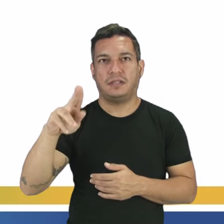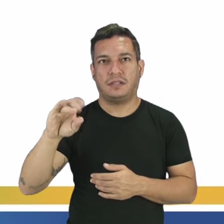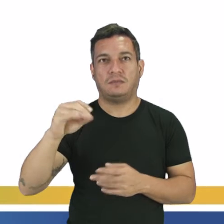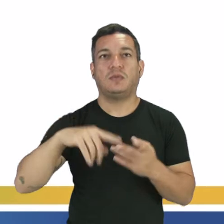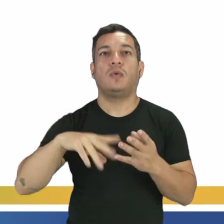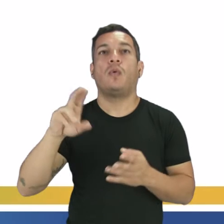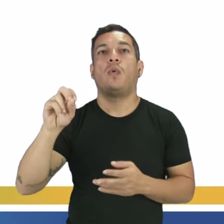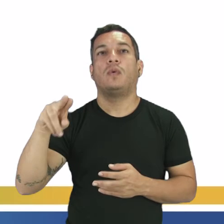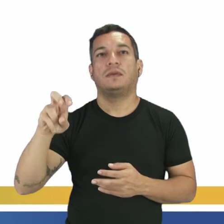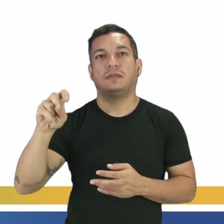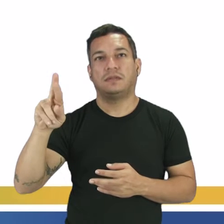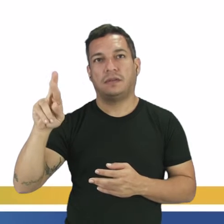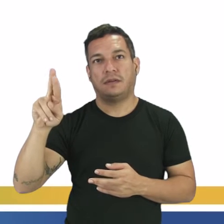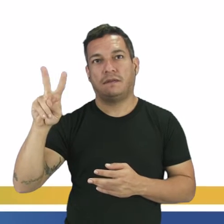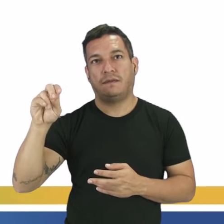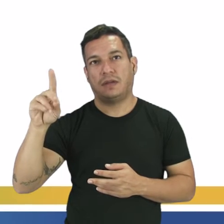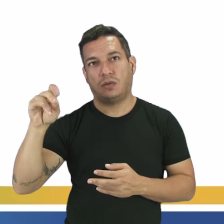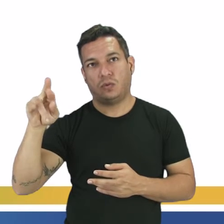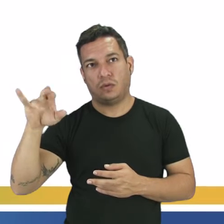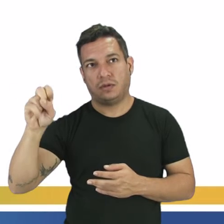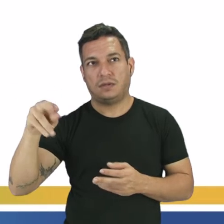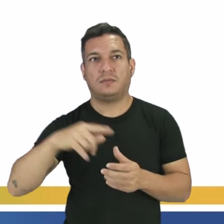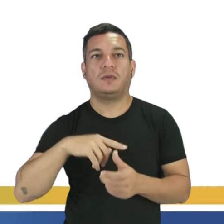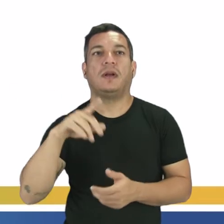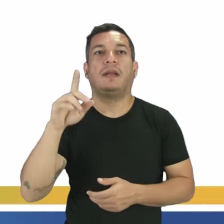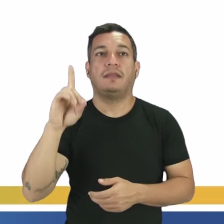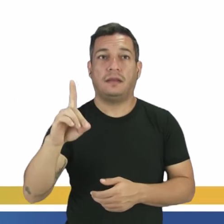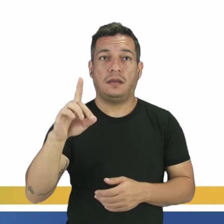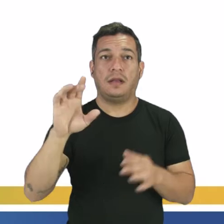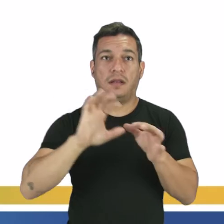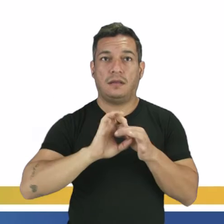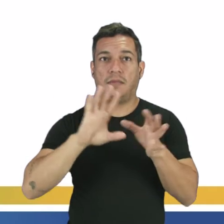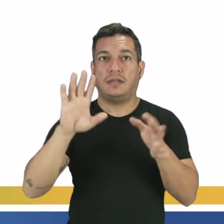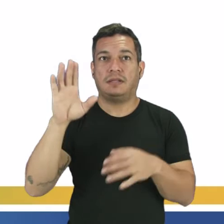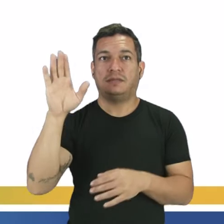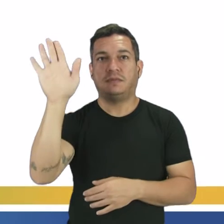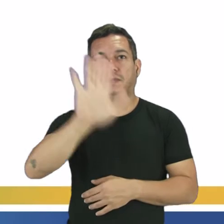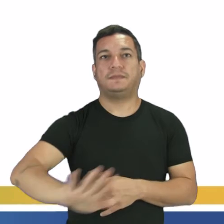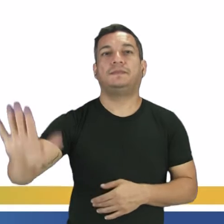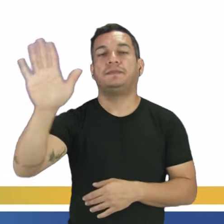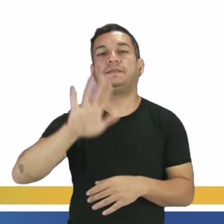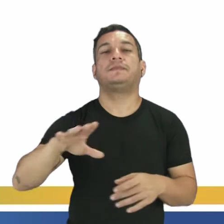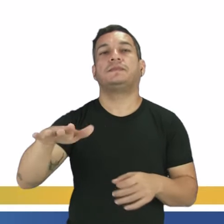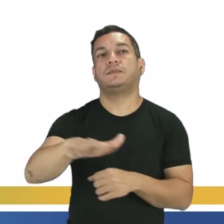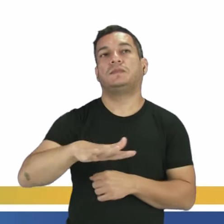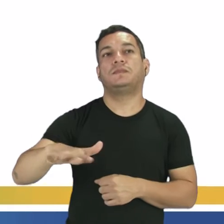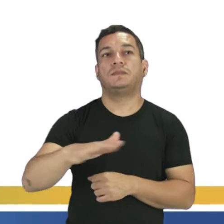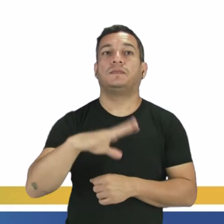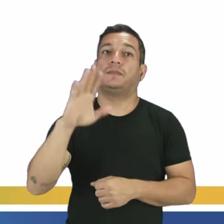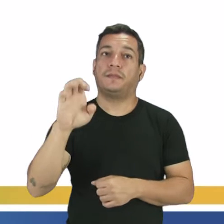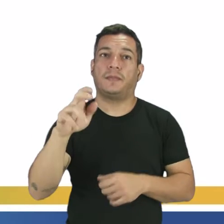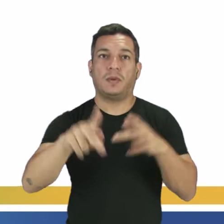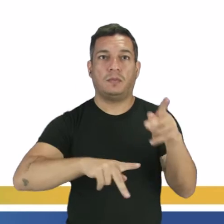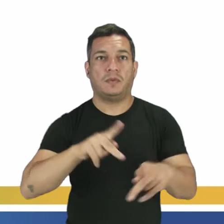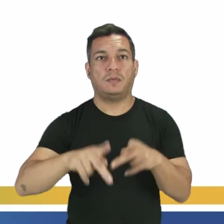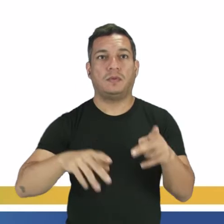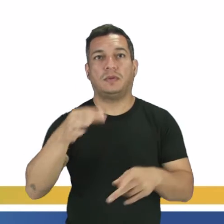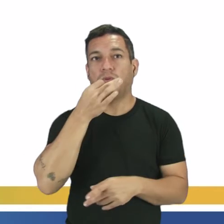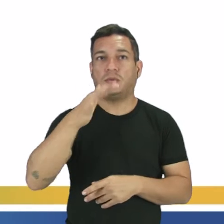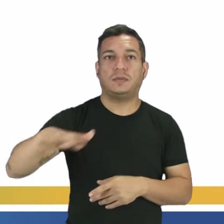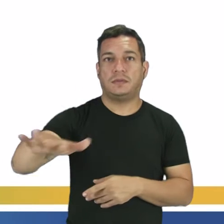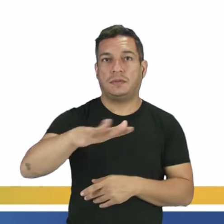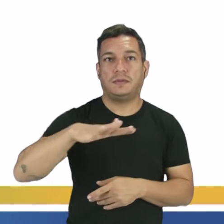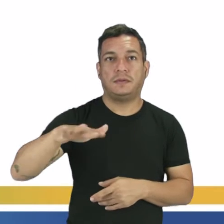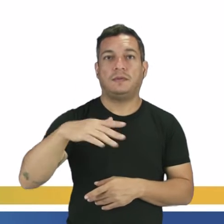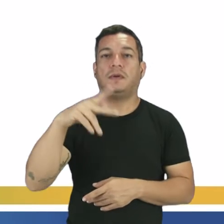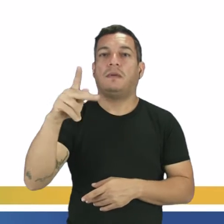socialismo. E. o populismo, a social-democracia e o parlamentarismo. Agora